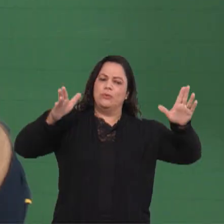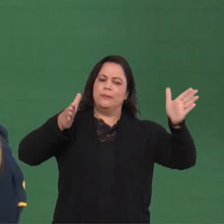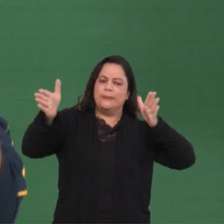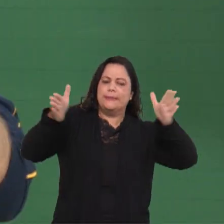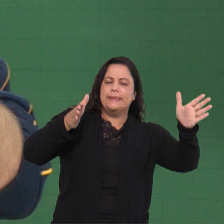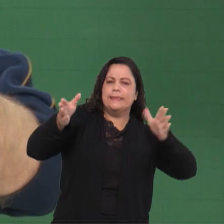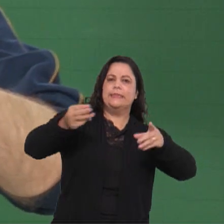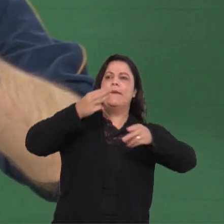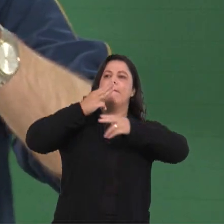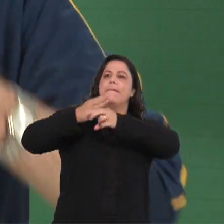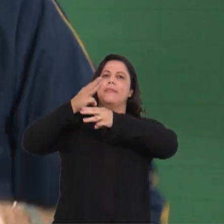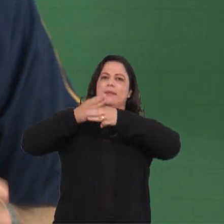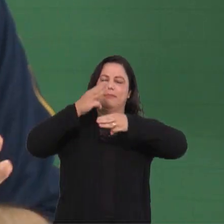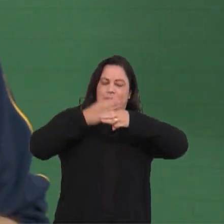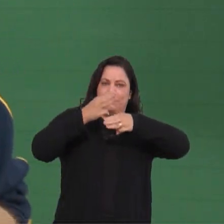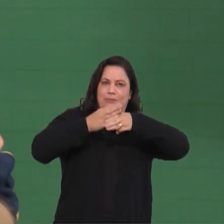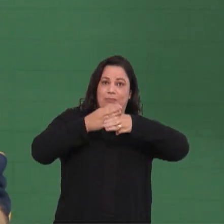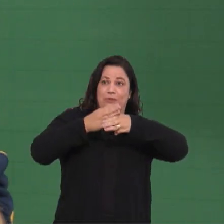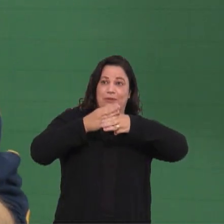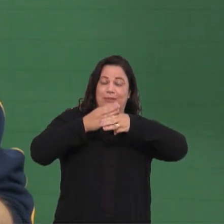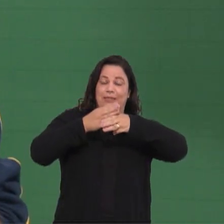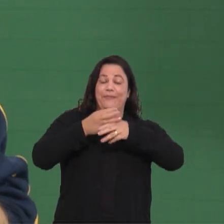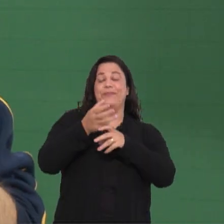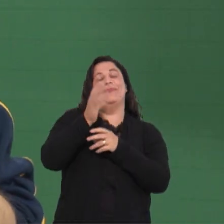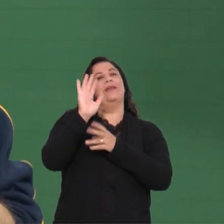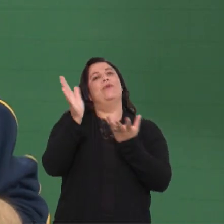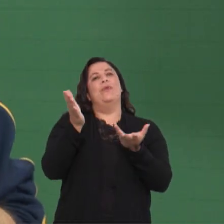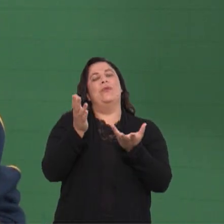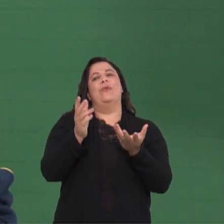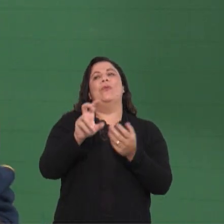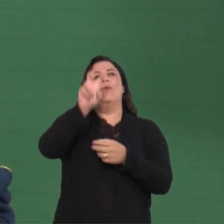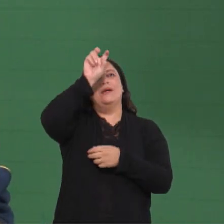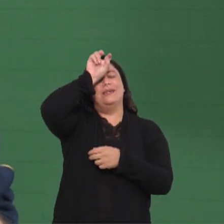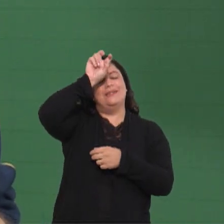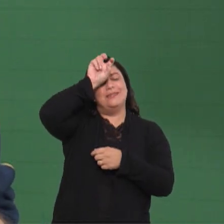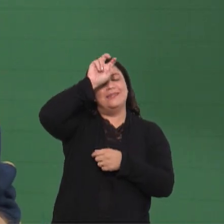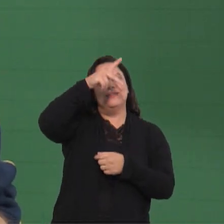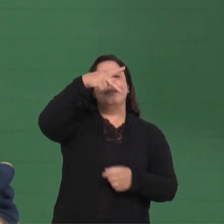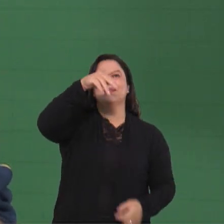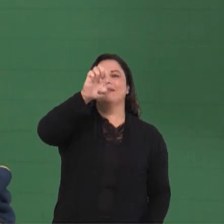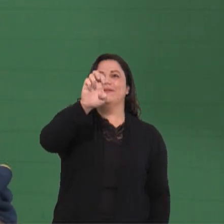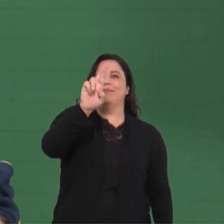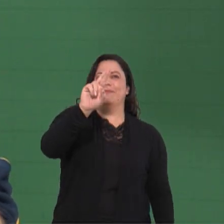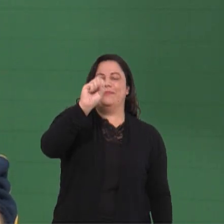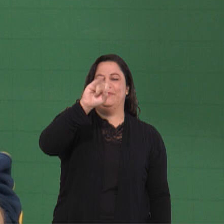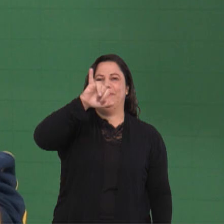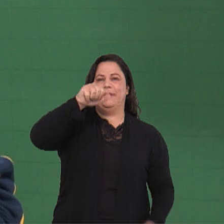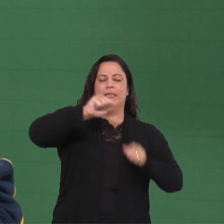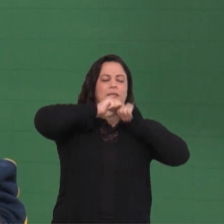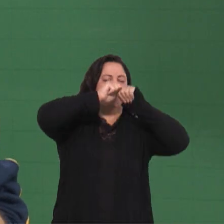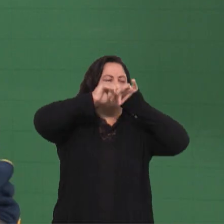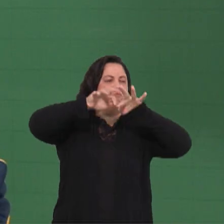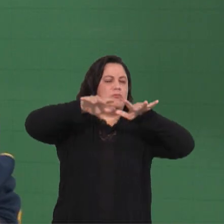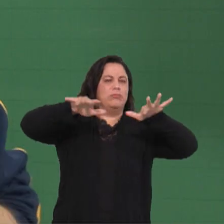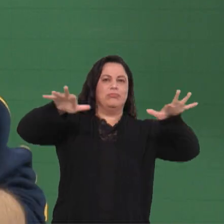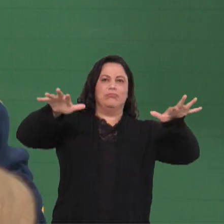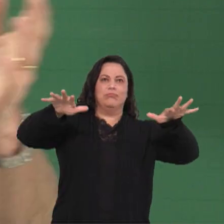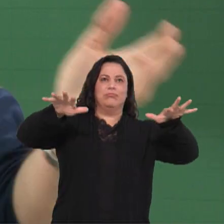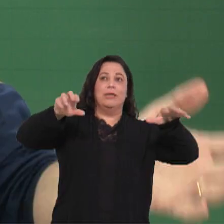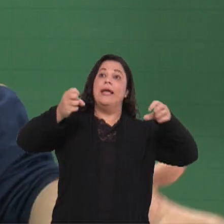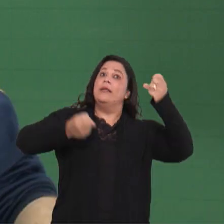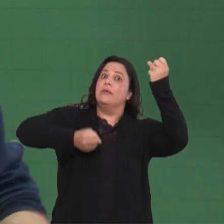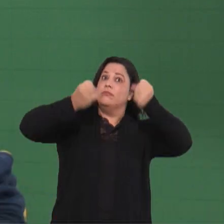Ocidente. Pessoas, olha para mim agora aqui. Então, olha só. O helenismo, ele foi uma cultura